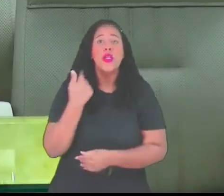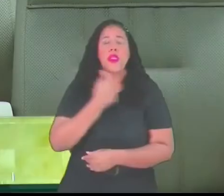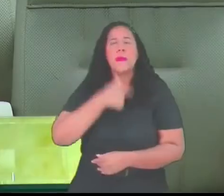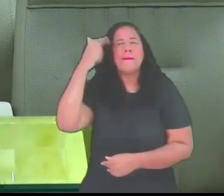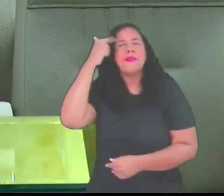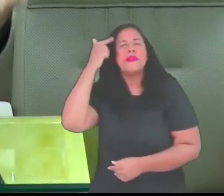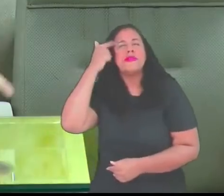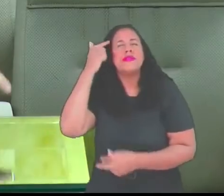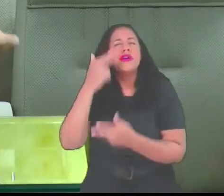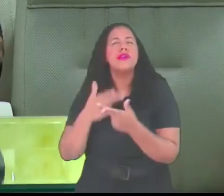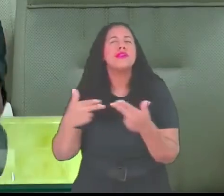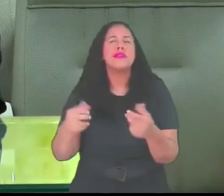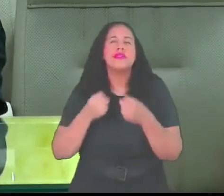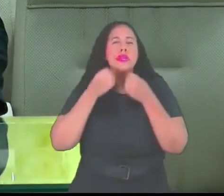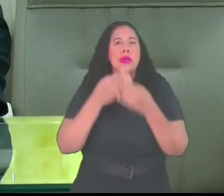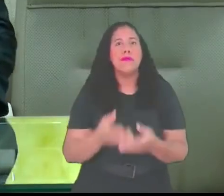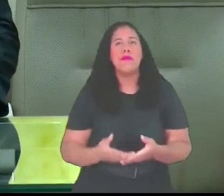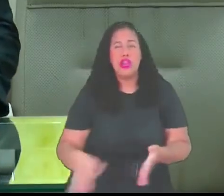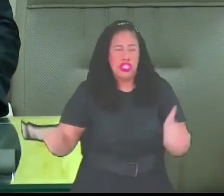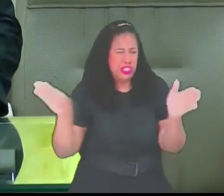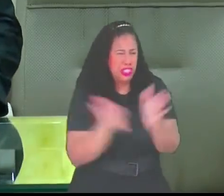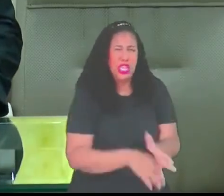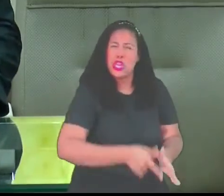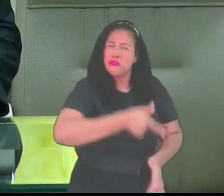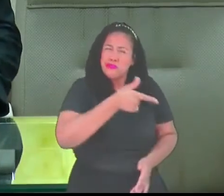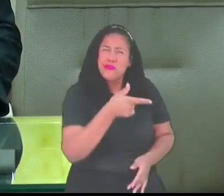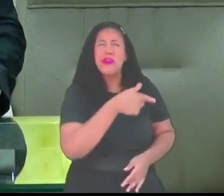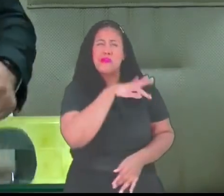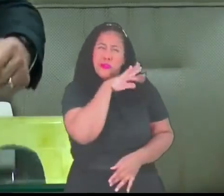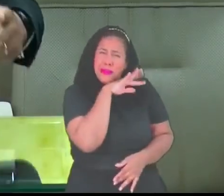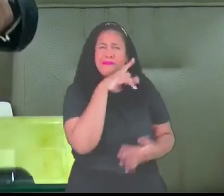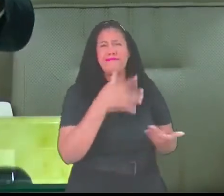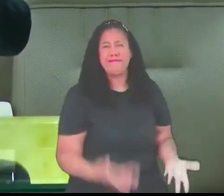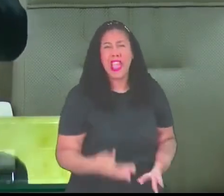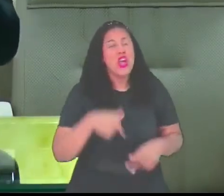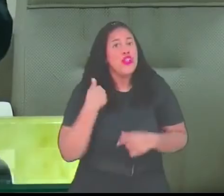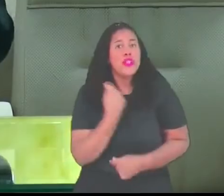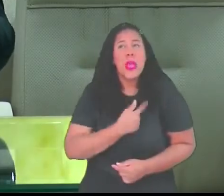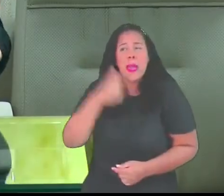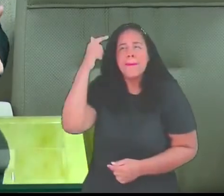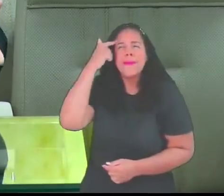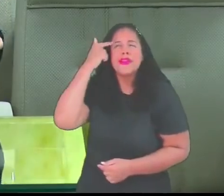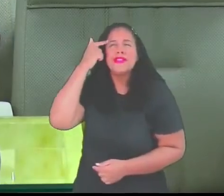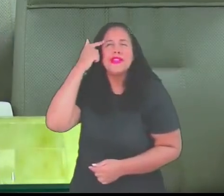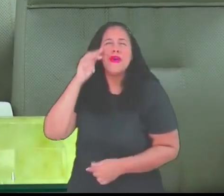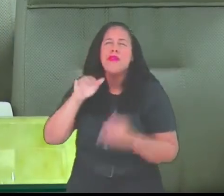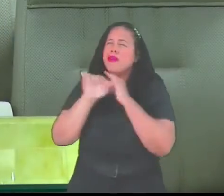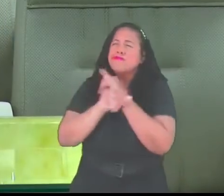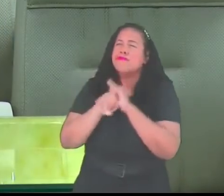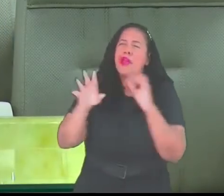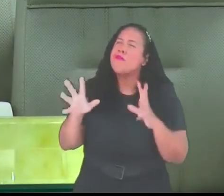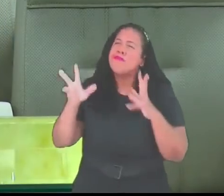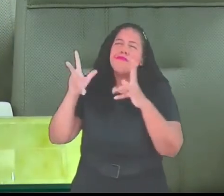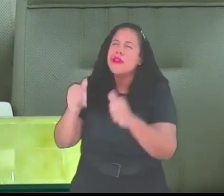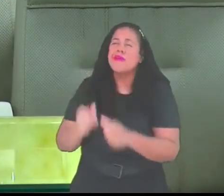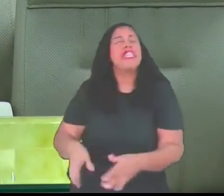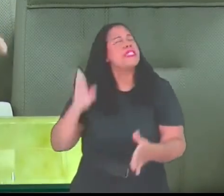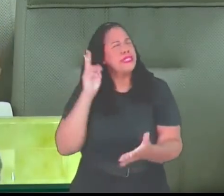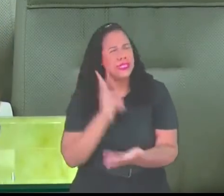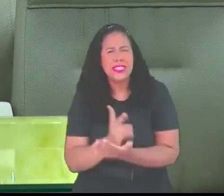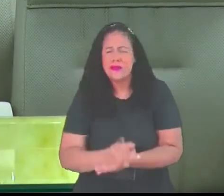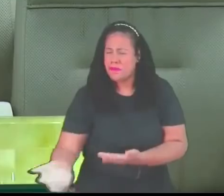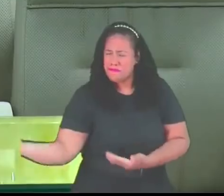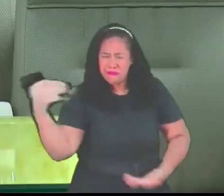boa, vem duas más em cima. Quando a gente pensa numa notícia maravilhosa, sempre vem algo que